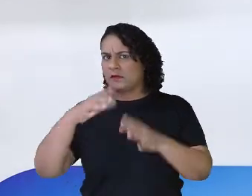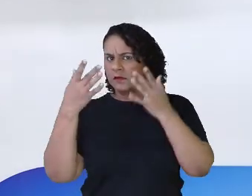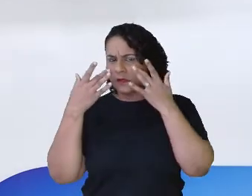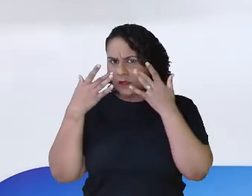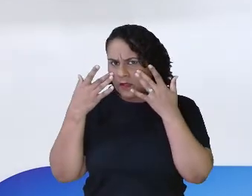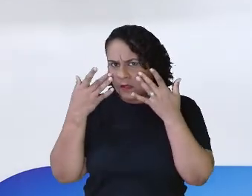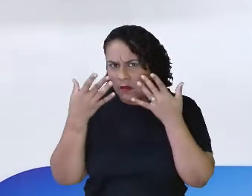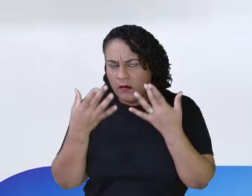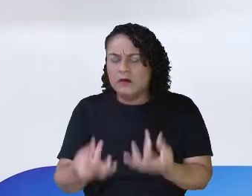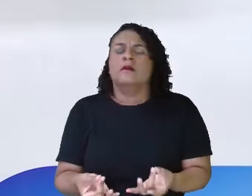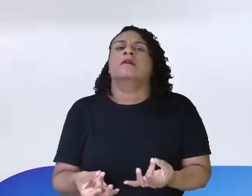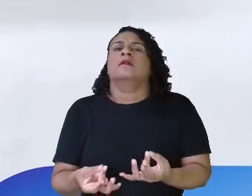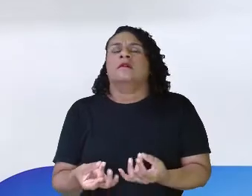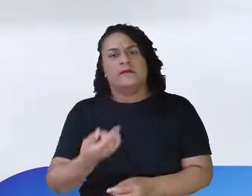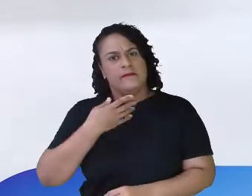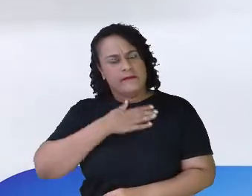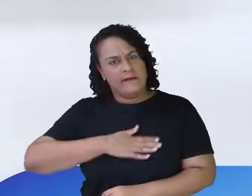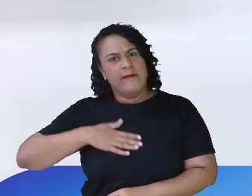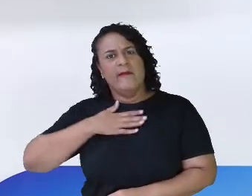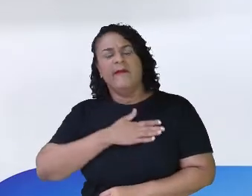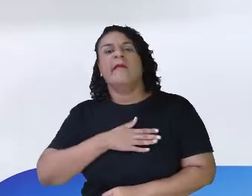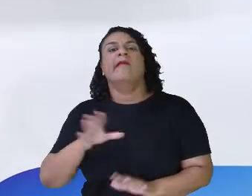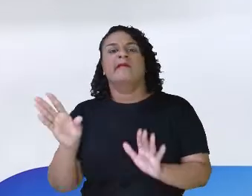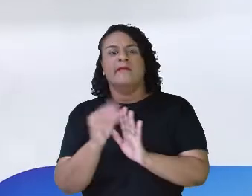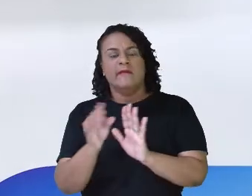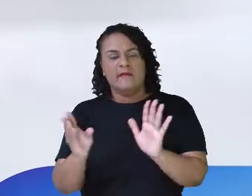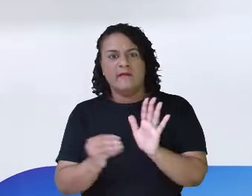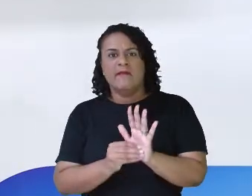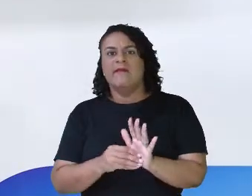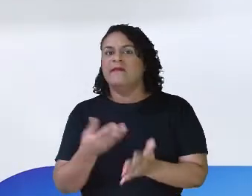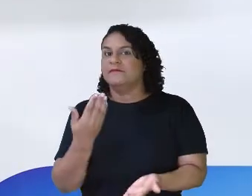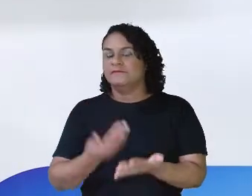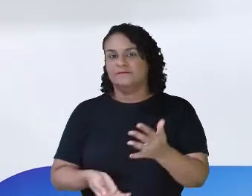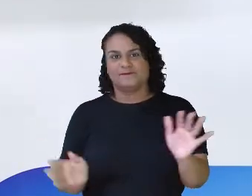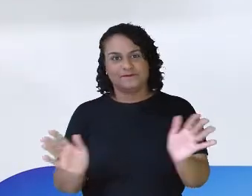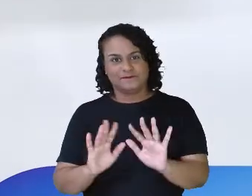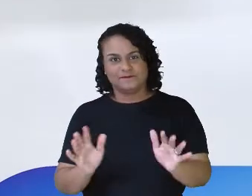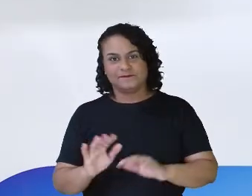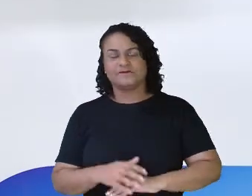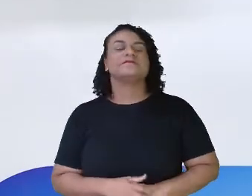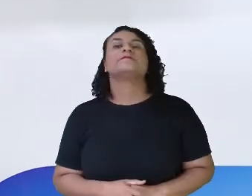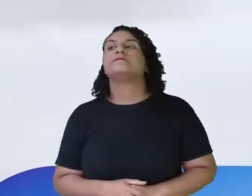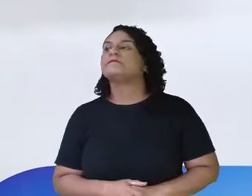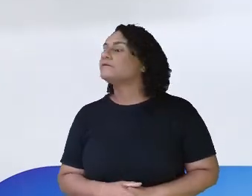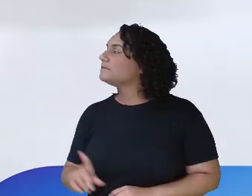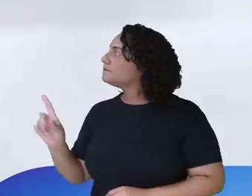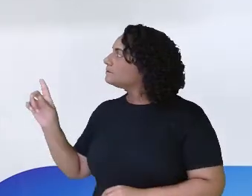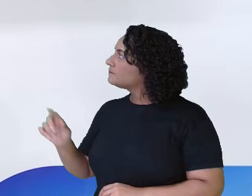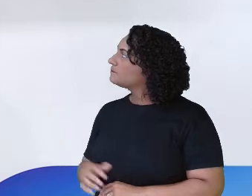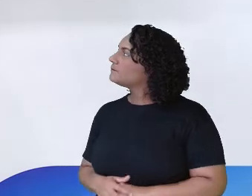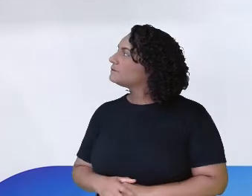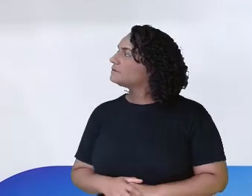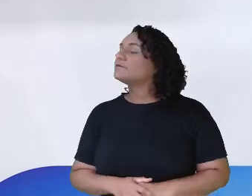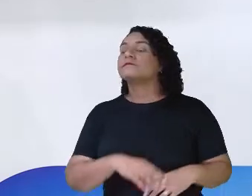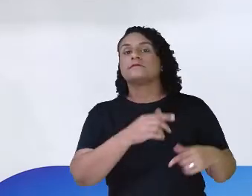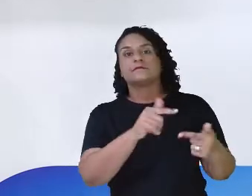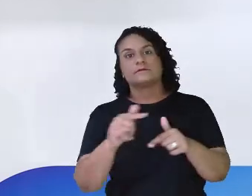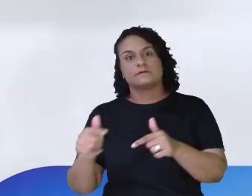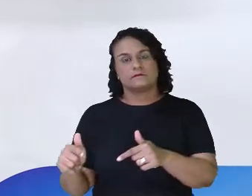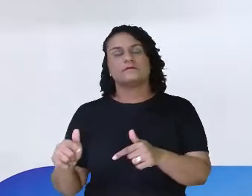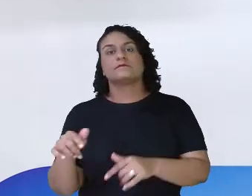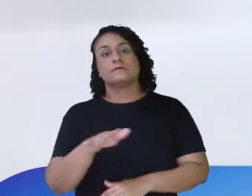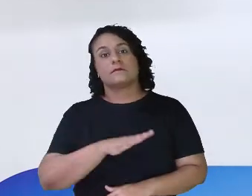já vi que você gosta do assunto, então não perde. As figuras geométricas planas